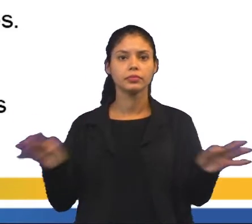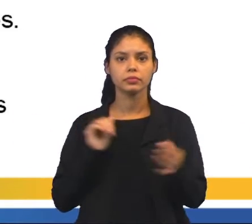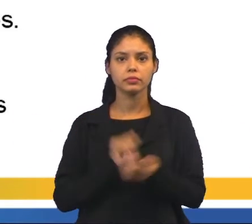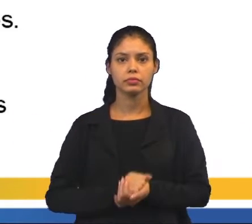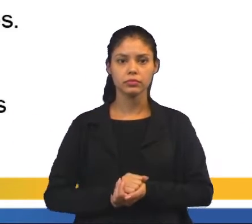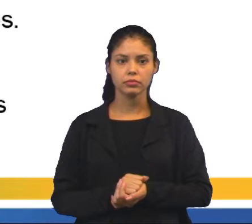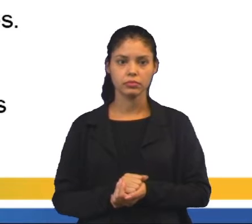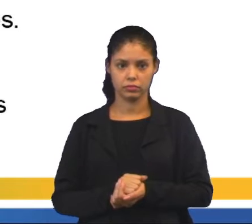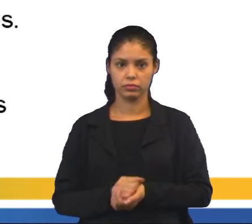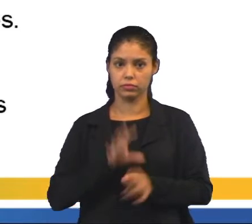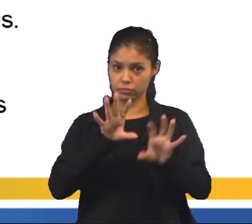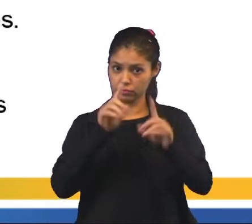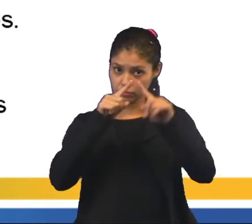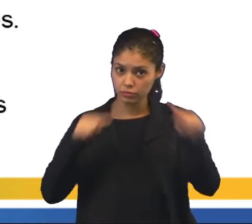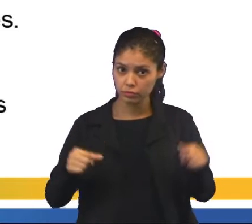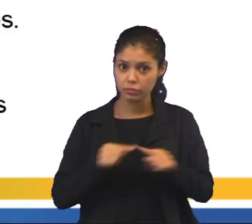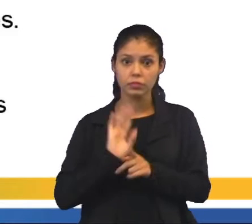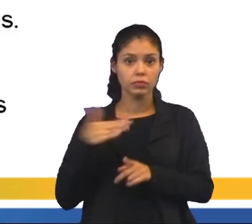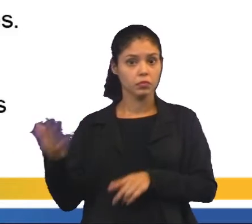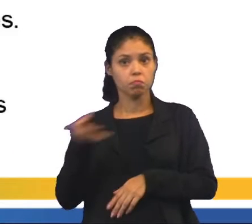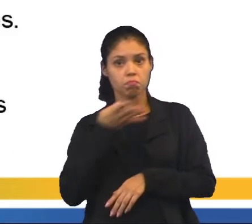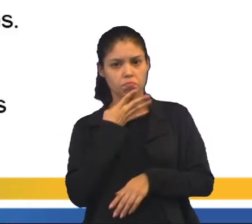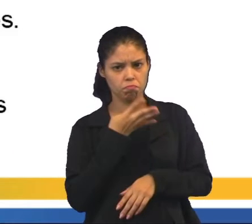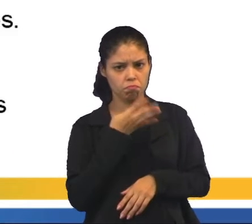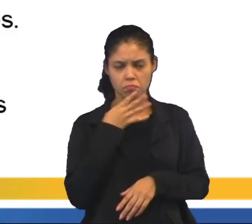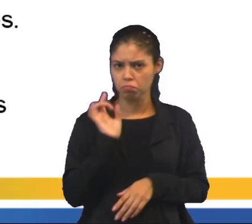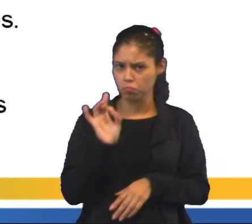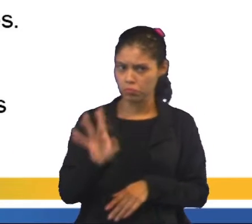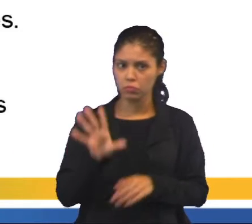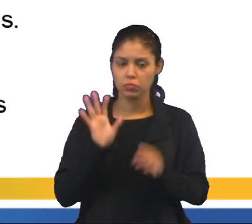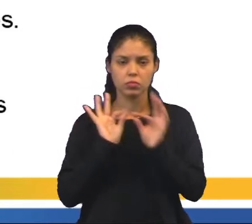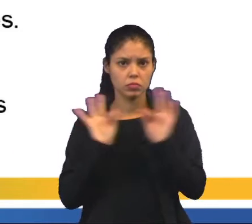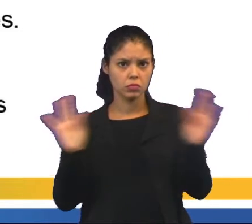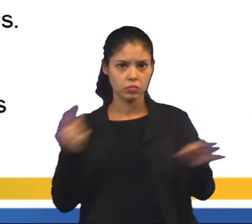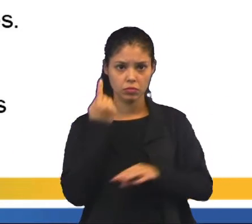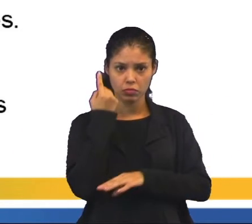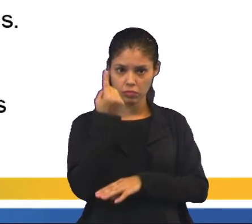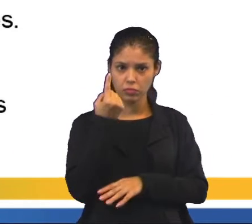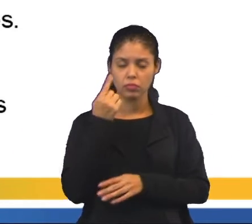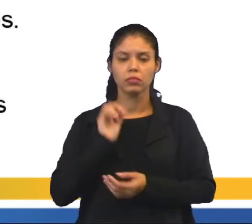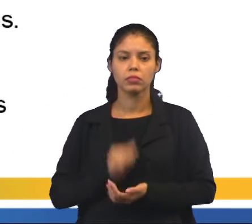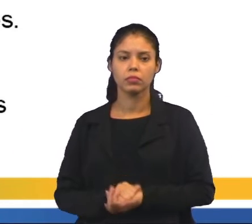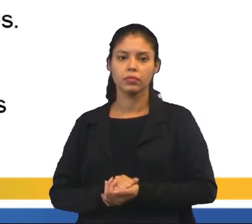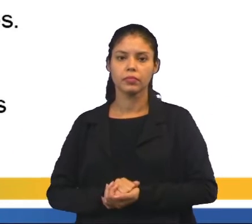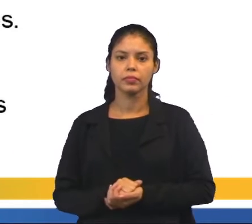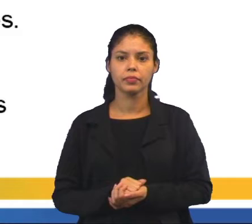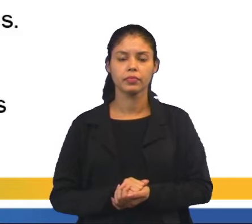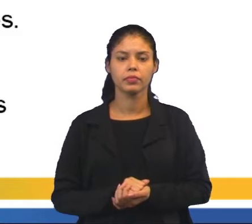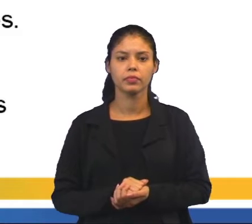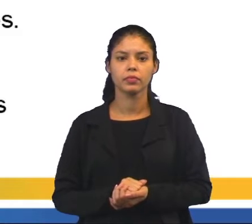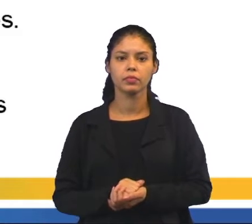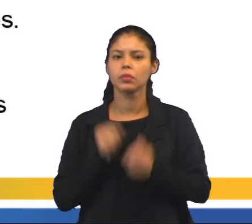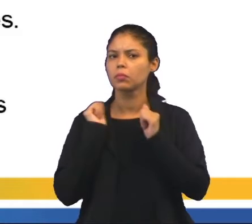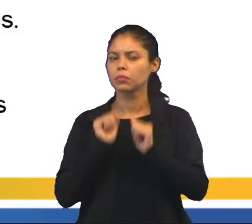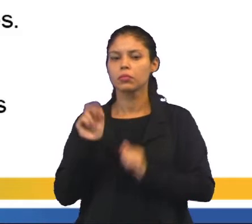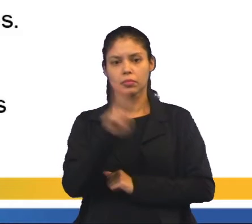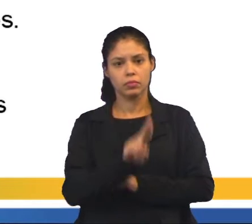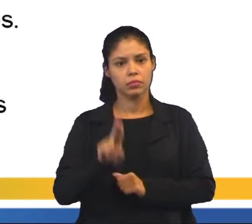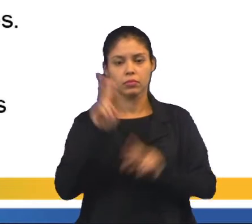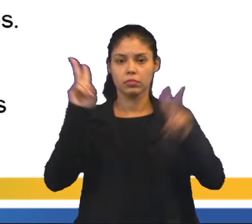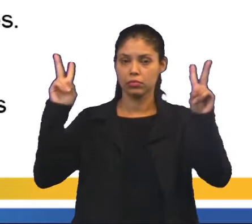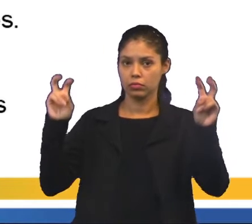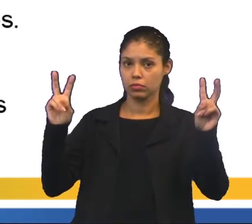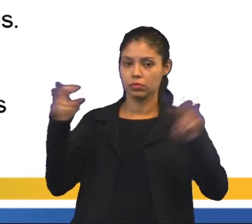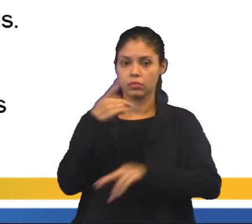medida. Nesse tipo de triângulo, quando conhecemos apenas a medida do lado,